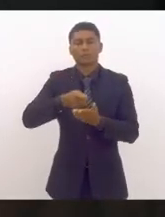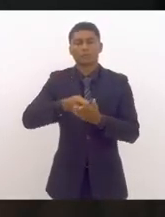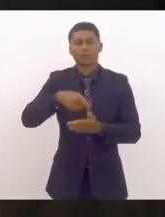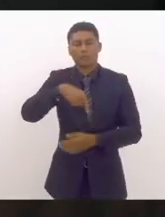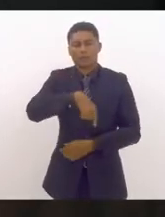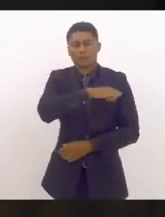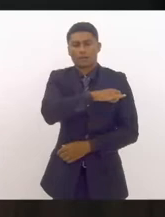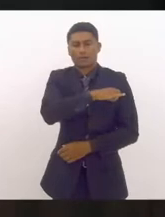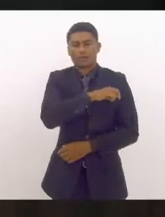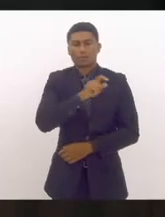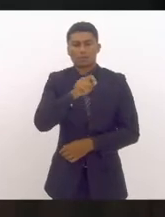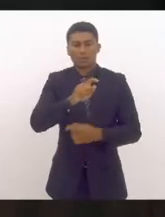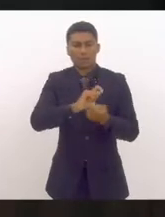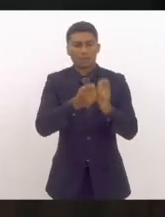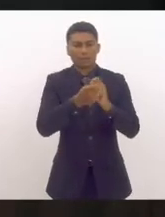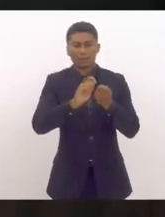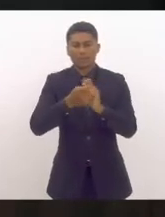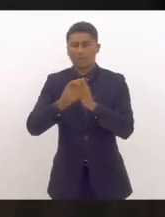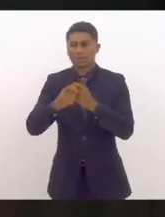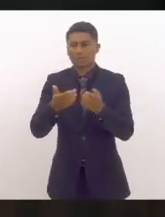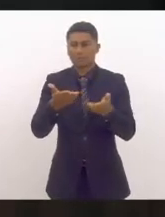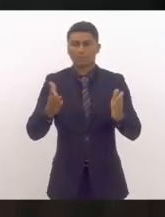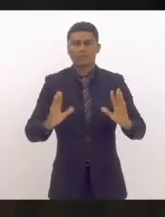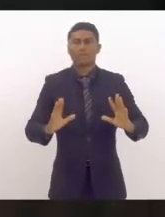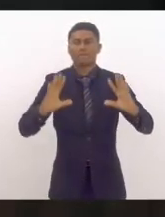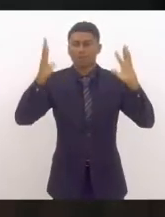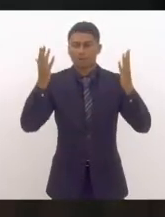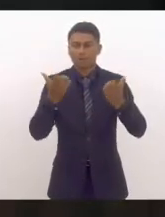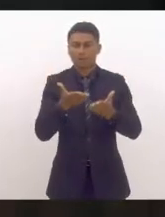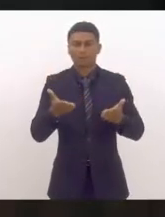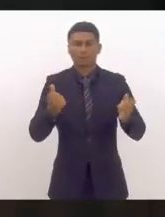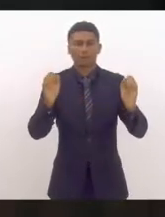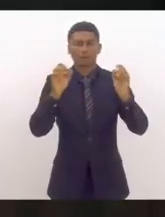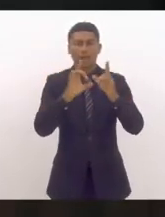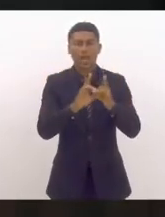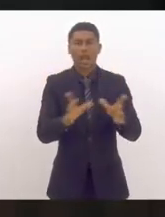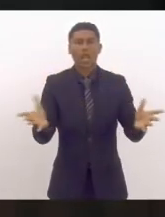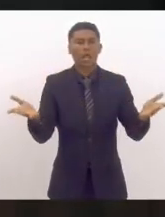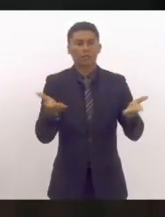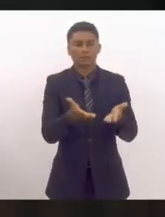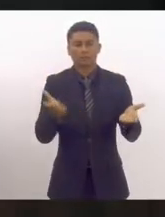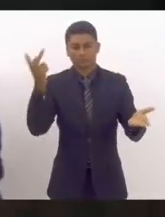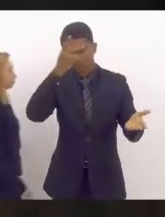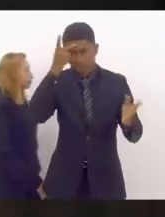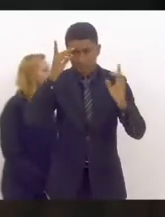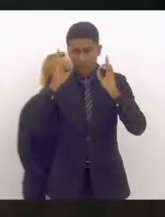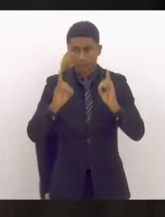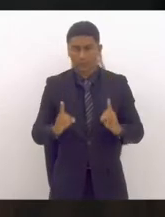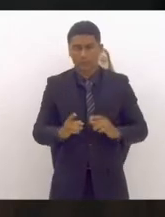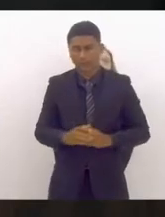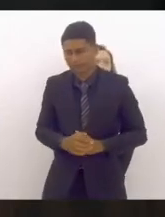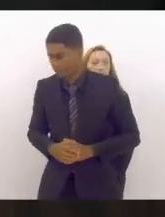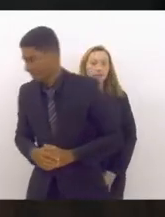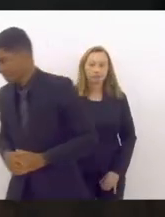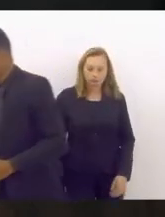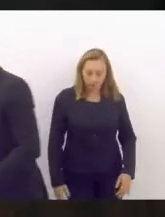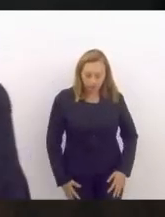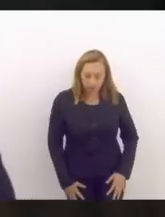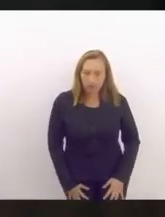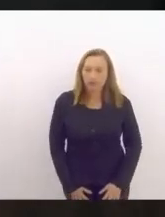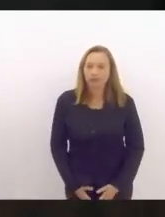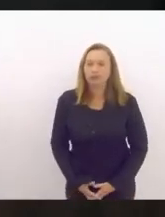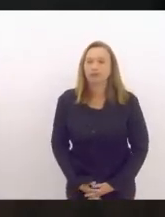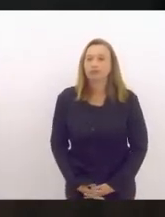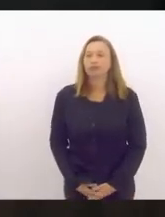do Rio de Janeiro, de adaptação de eventos realizados ao ar livre às pessoas com deficiência ou mobilidade reduzida da outras